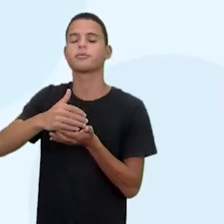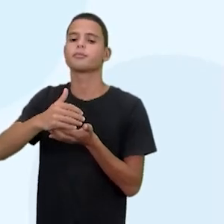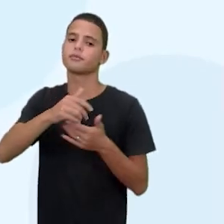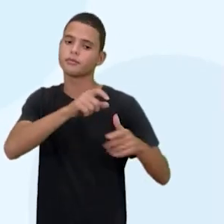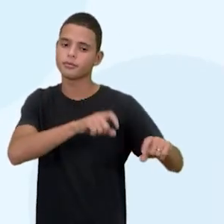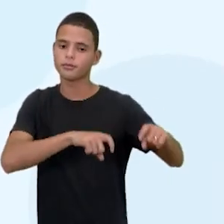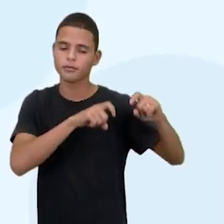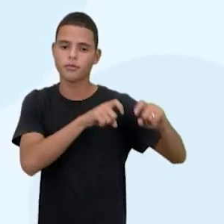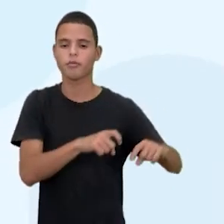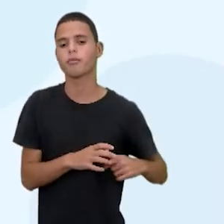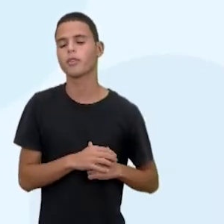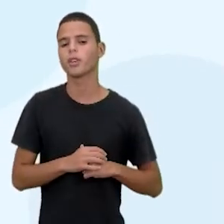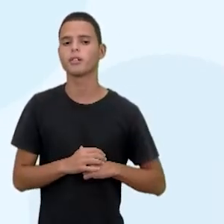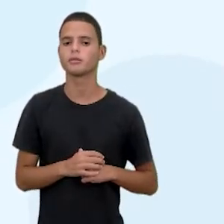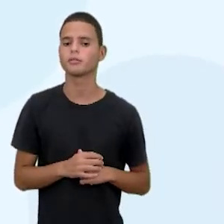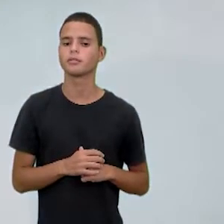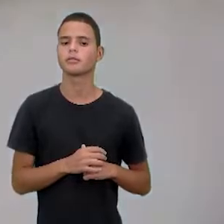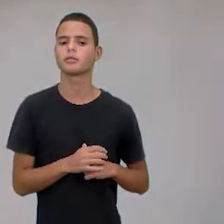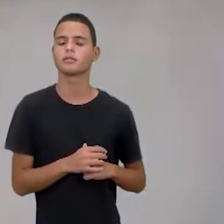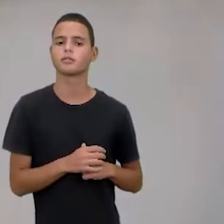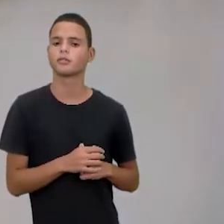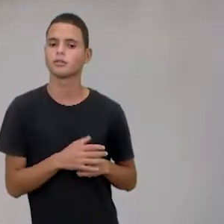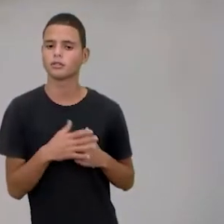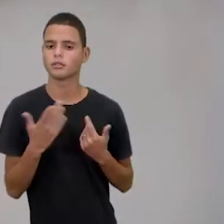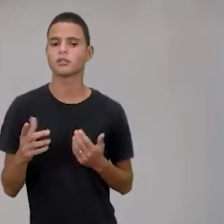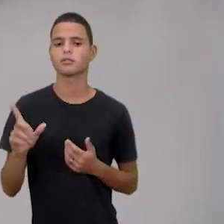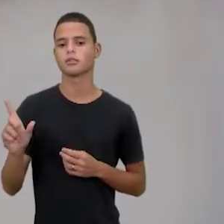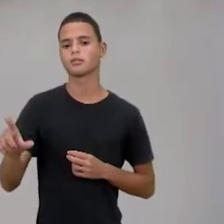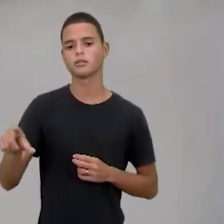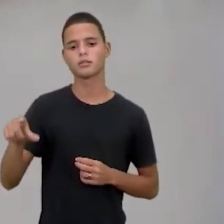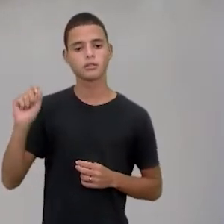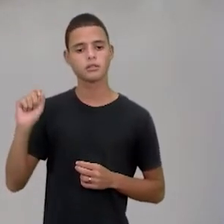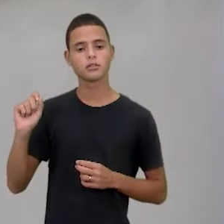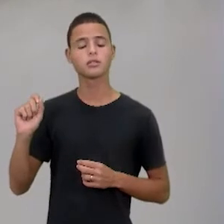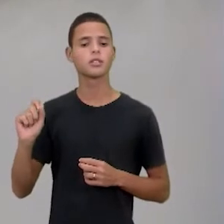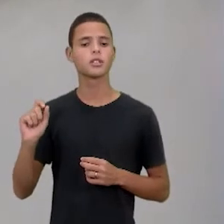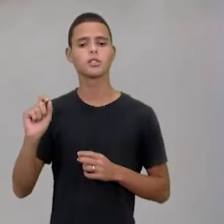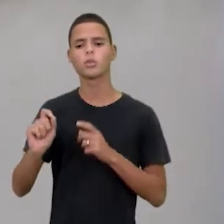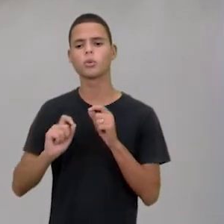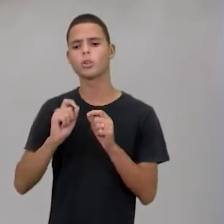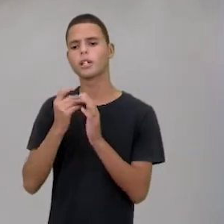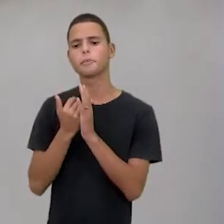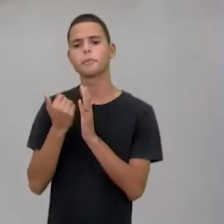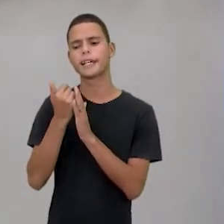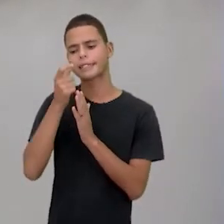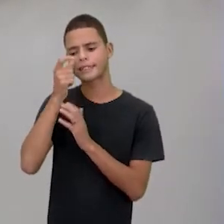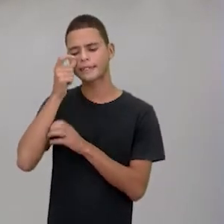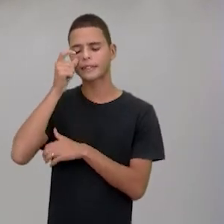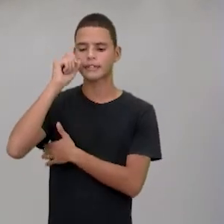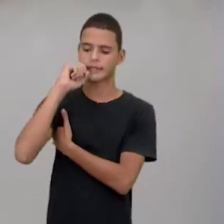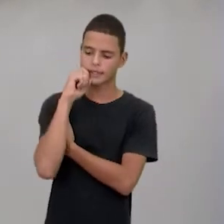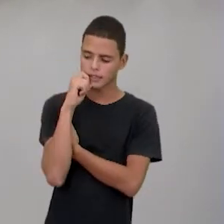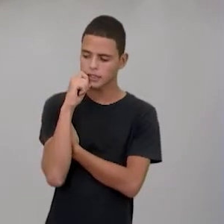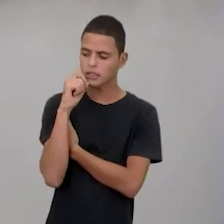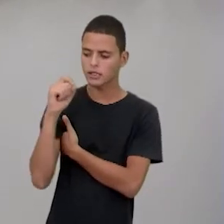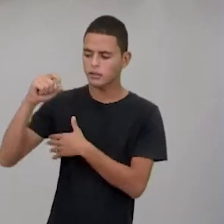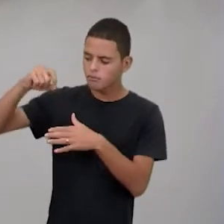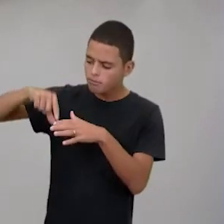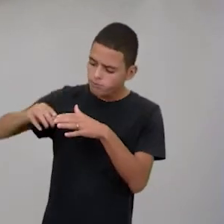por exemplo, que foram importantes para o desenvolvimento da agricultura. No caso, por exemplo, a gente tem a